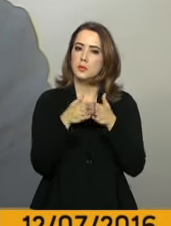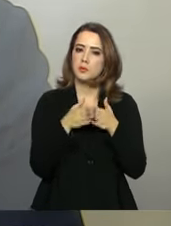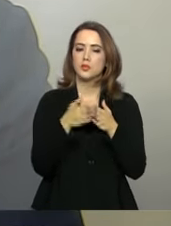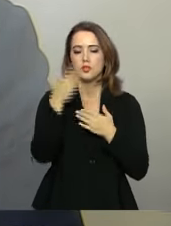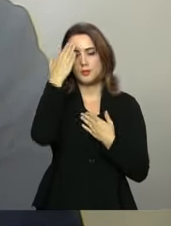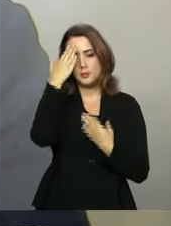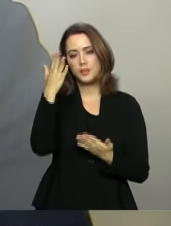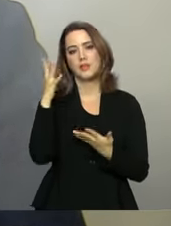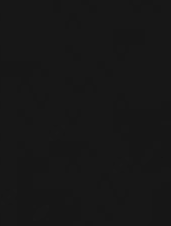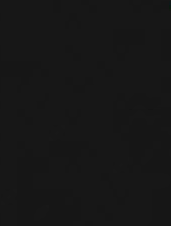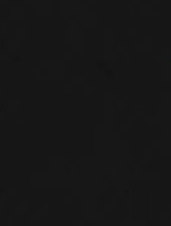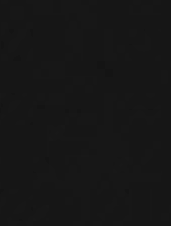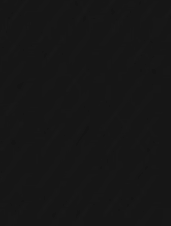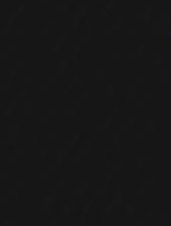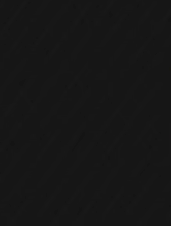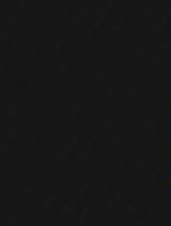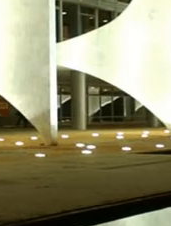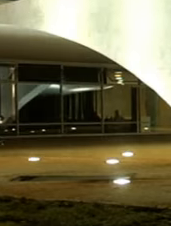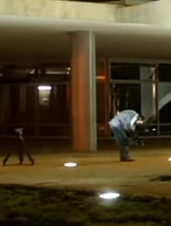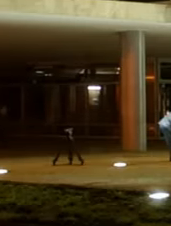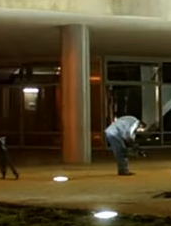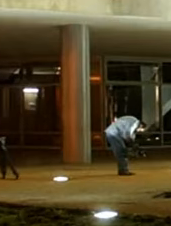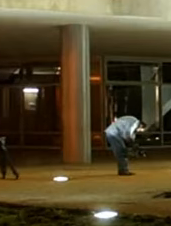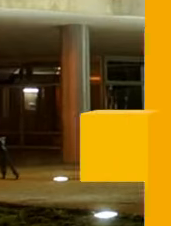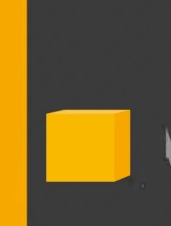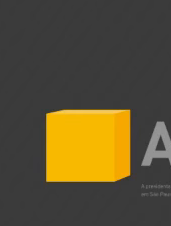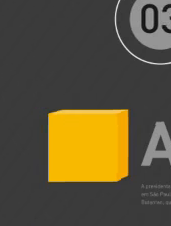obrigado a todos G